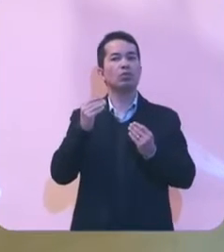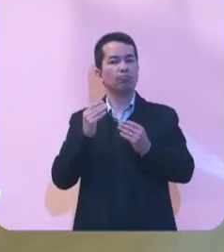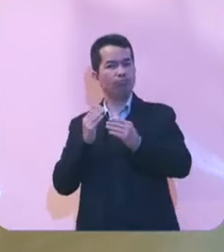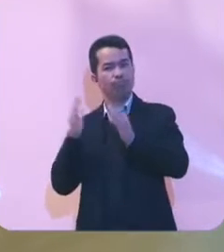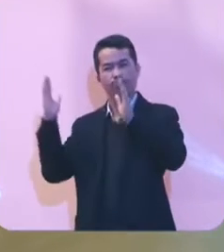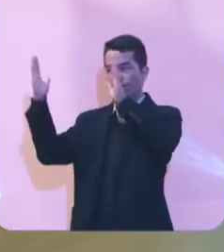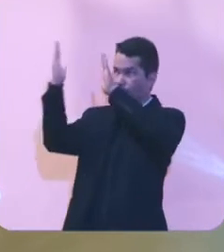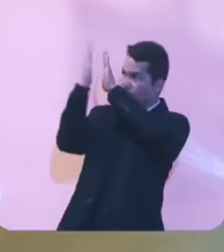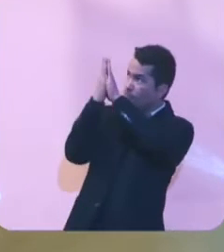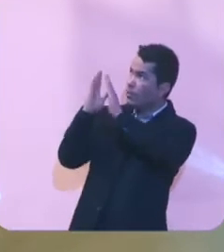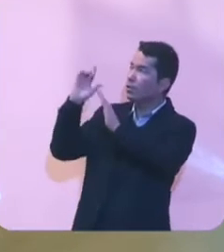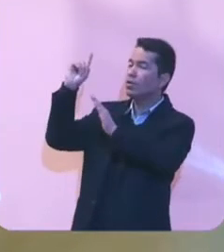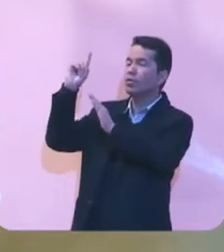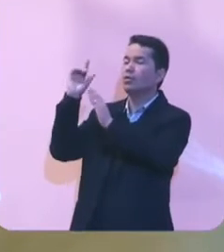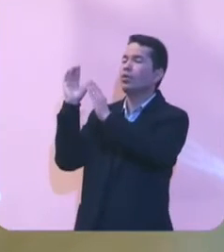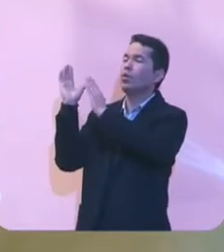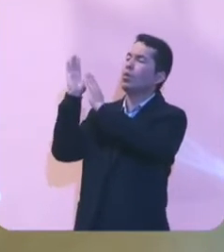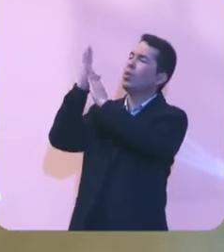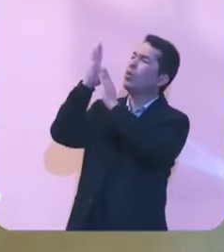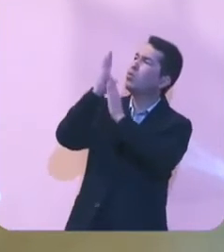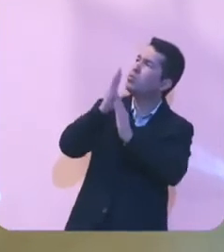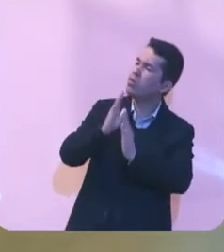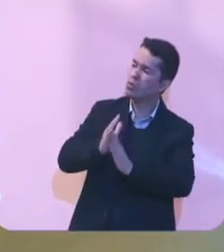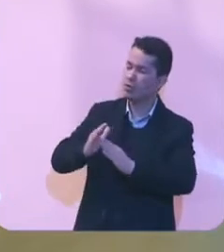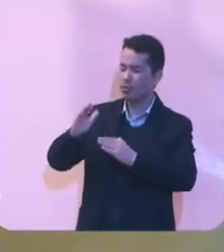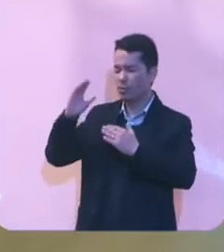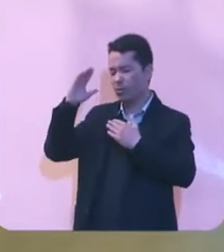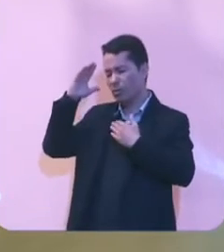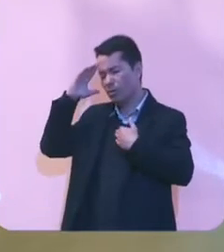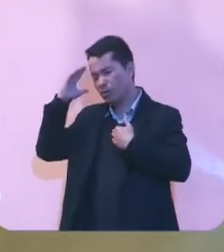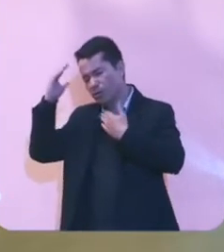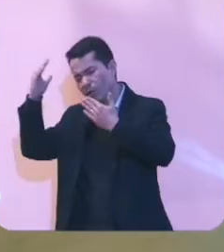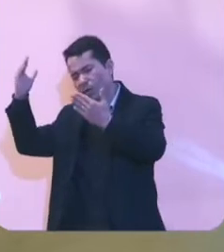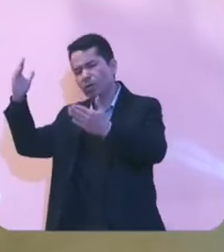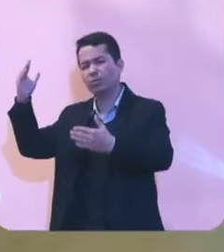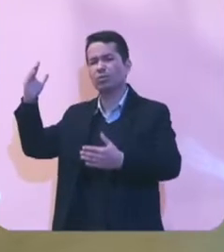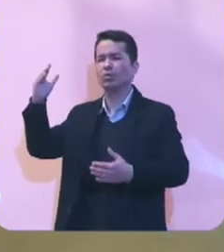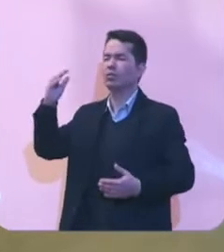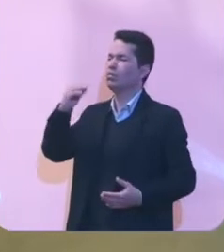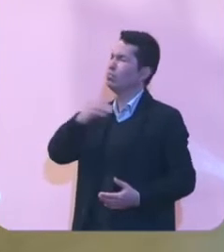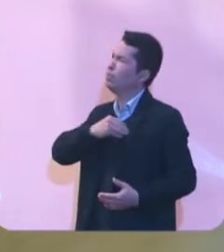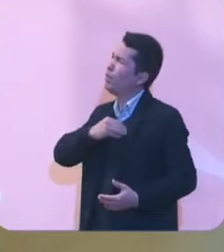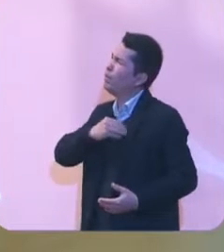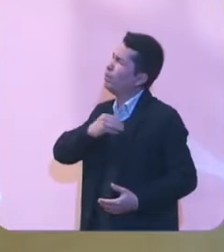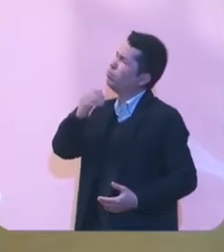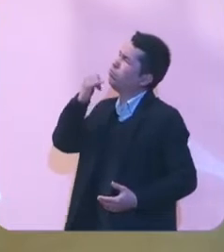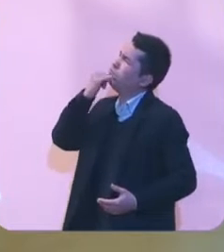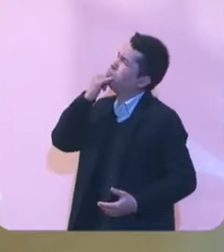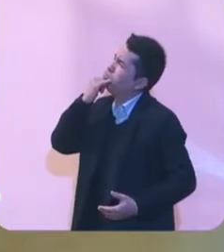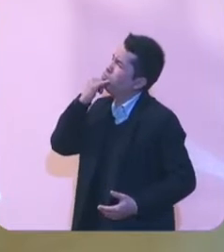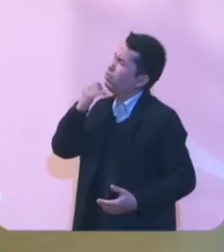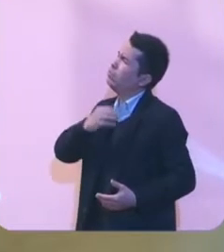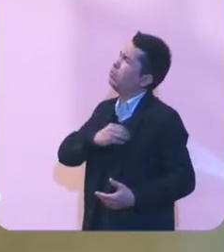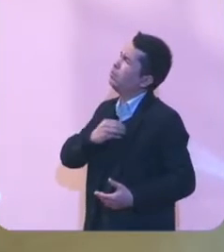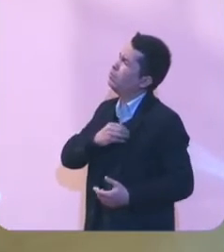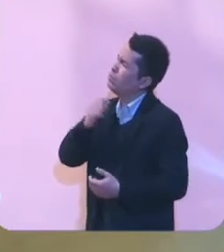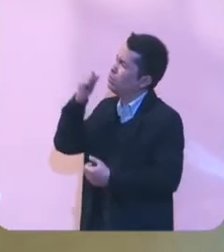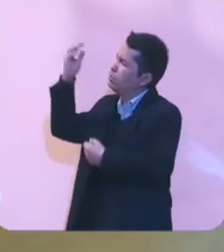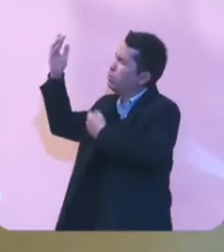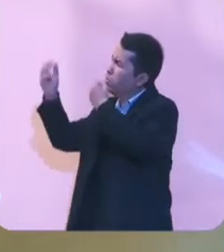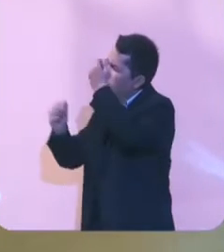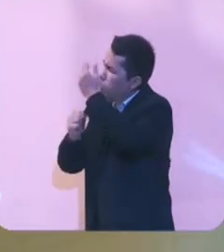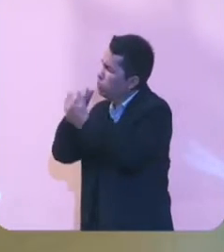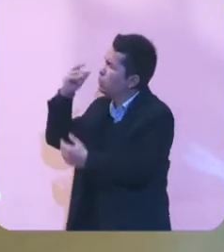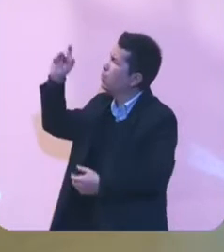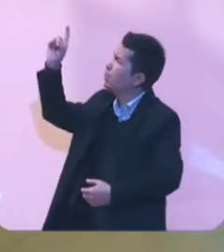louvor. E nós nos apresentamos como pecadores que precisam de graça redentora na